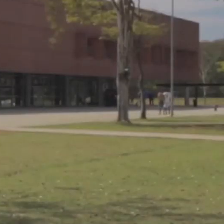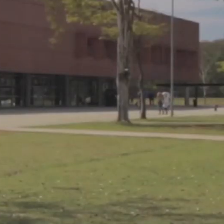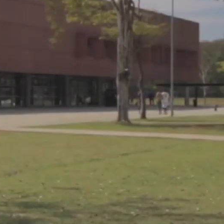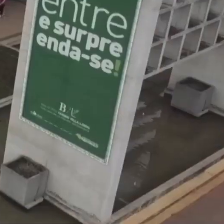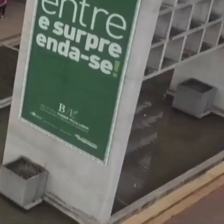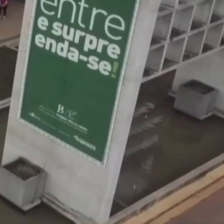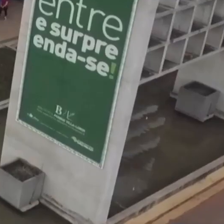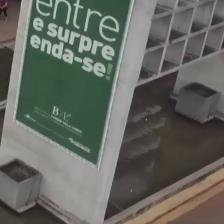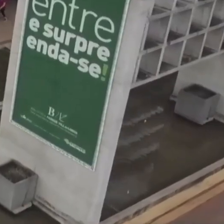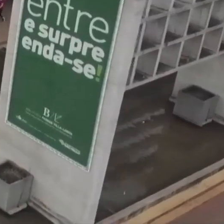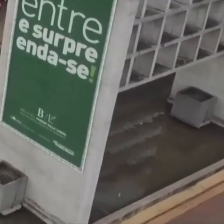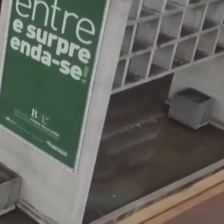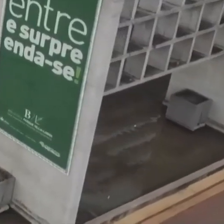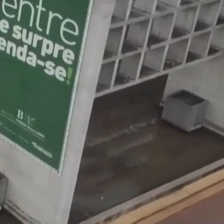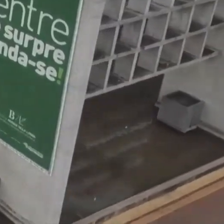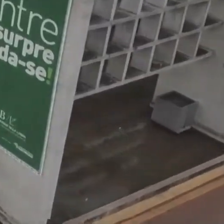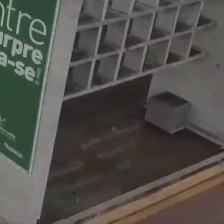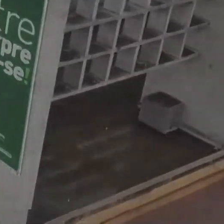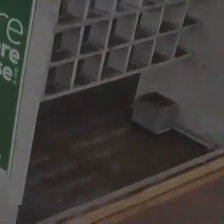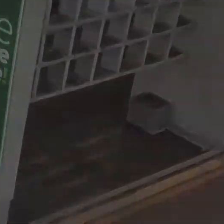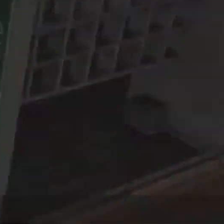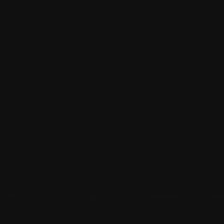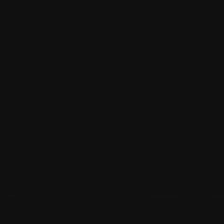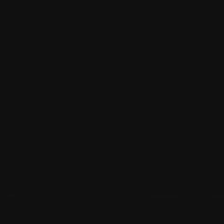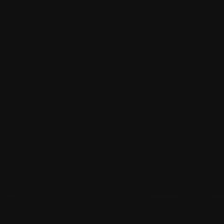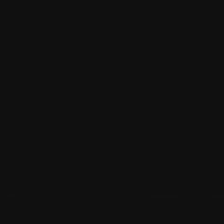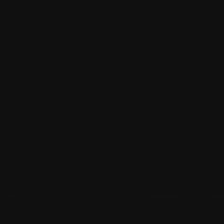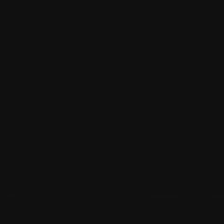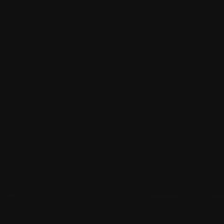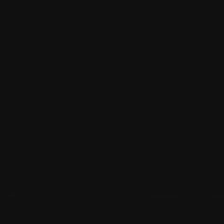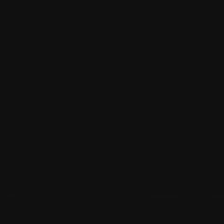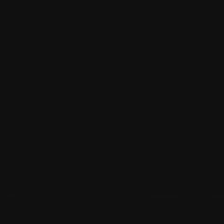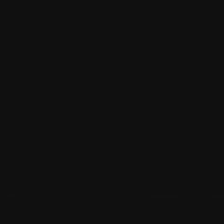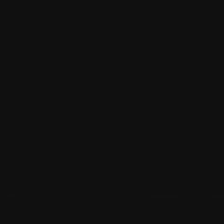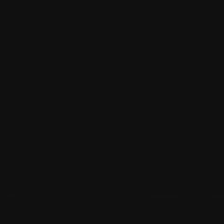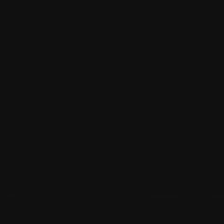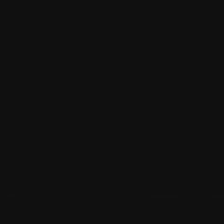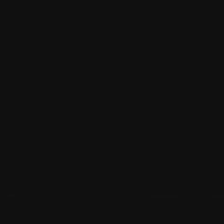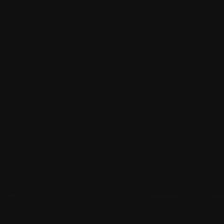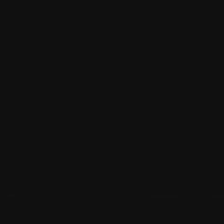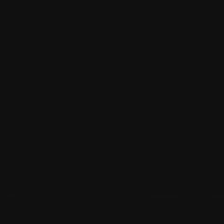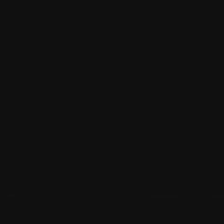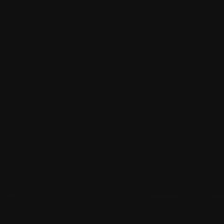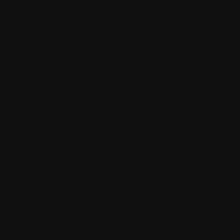sua. Entre e surpreenda-se. Já posso começar?